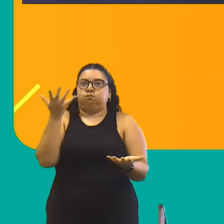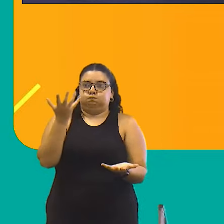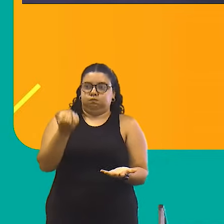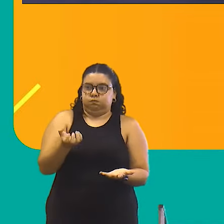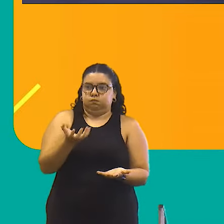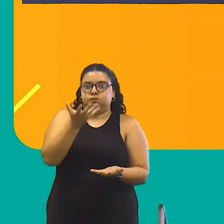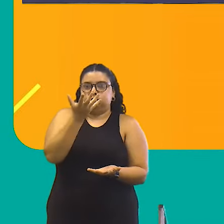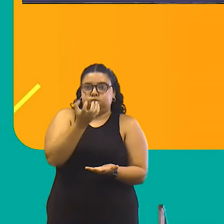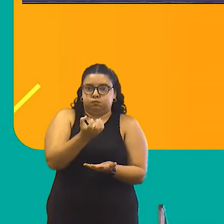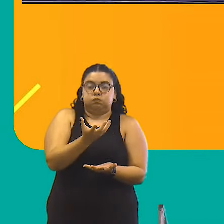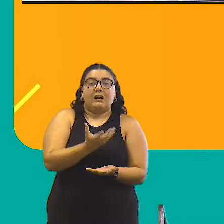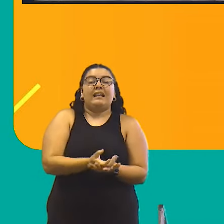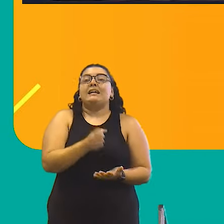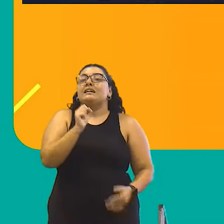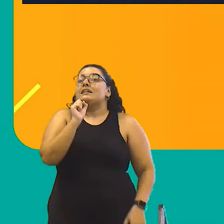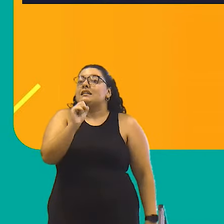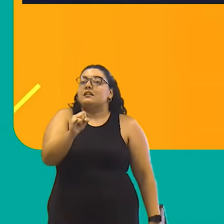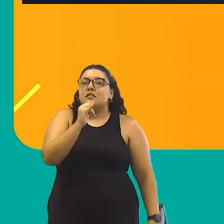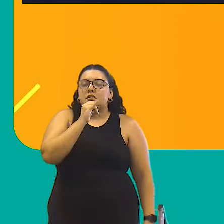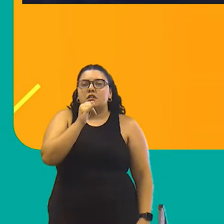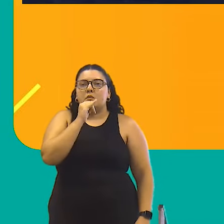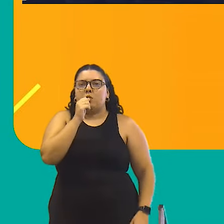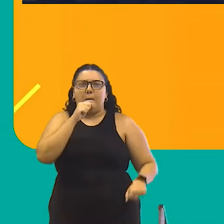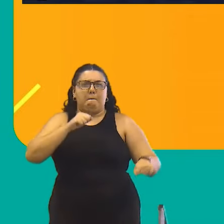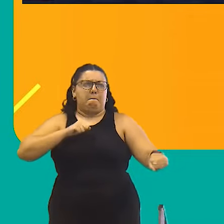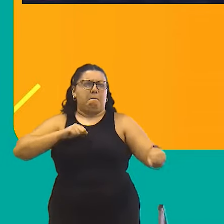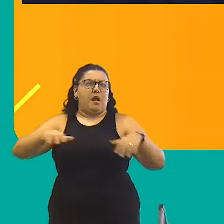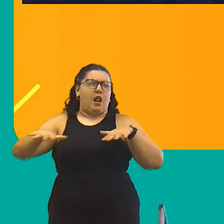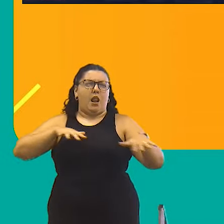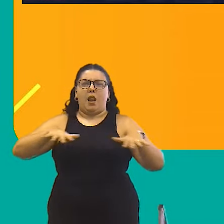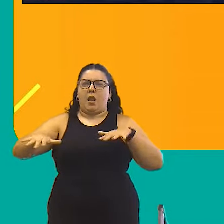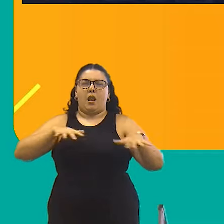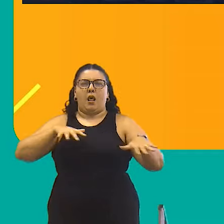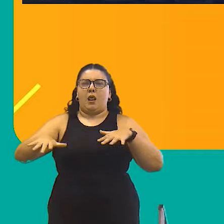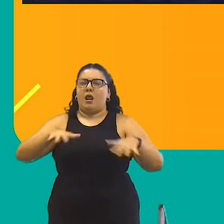Agora, quando eu tenho grande frequência,